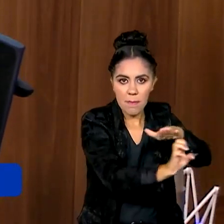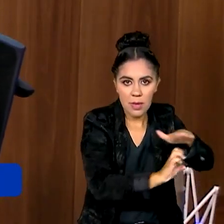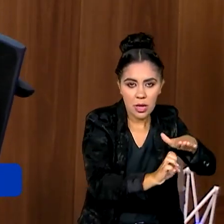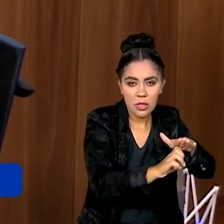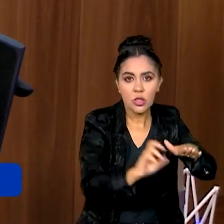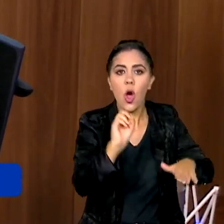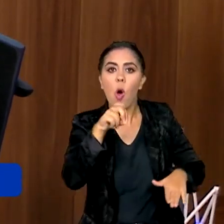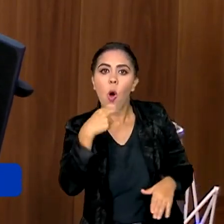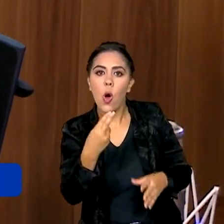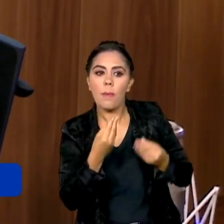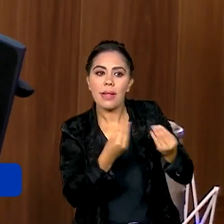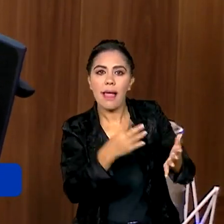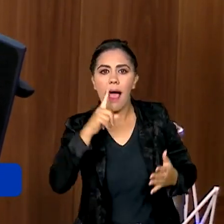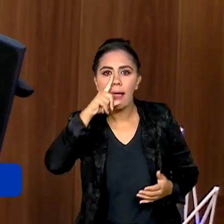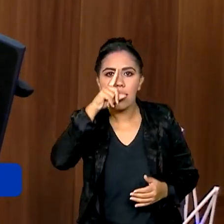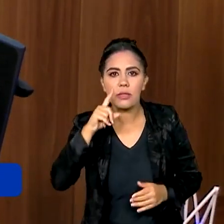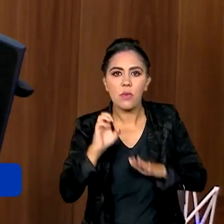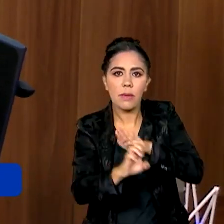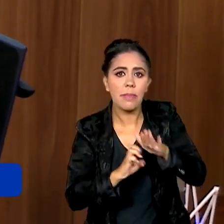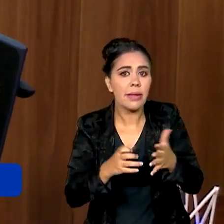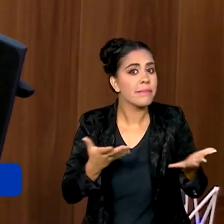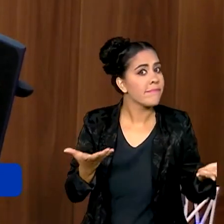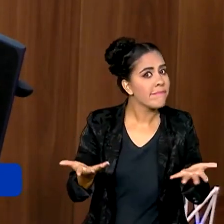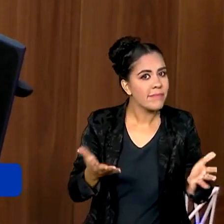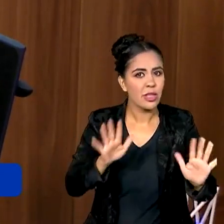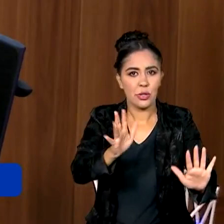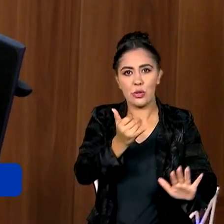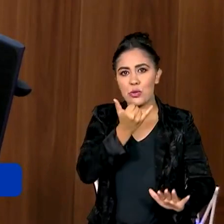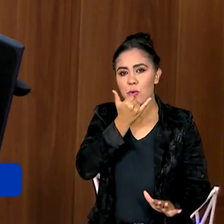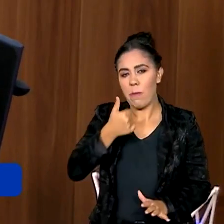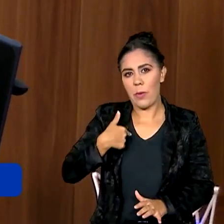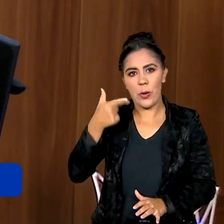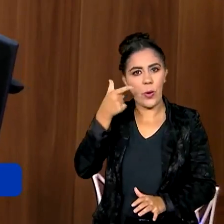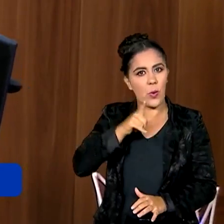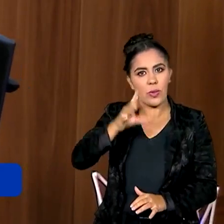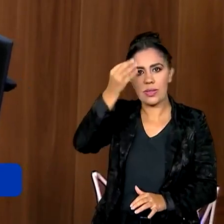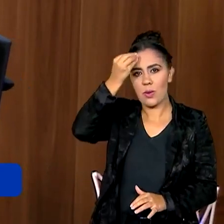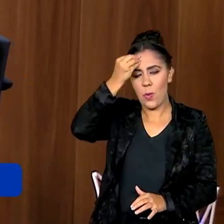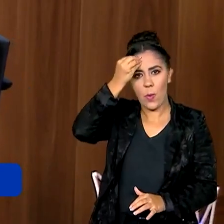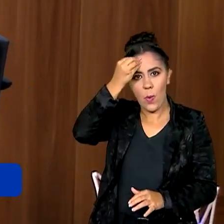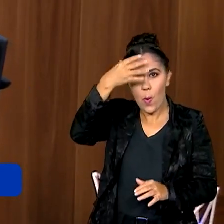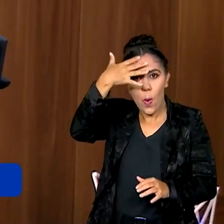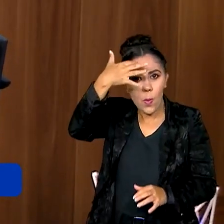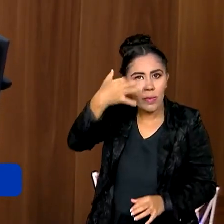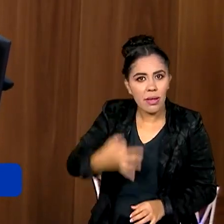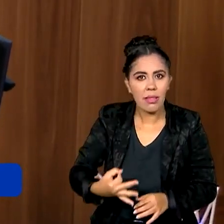a empresa em risco? Então, me desculpe, eu não consigo entender a racionalidade dos